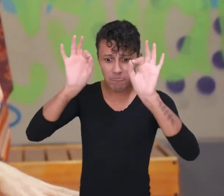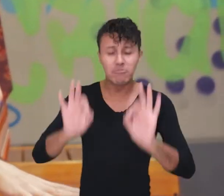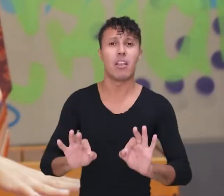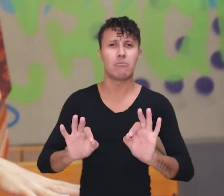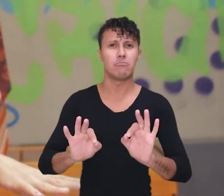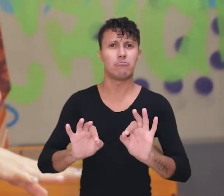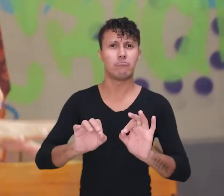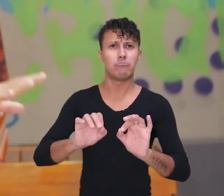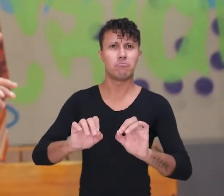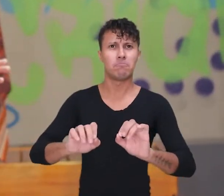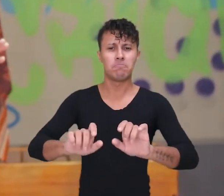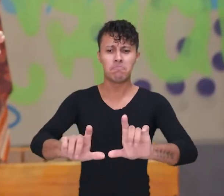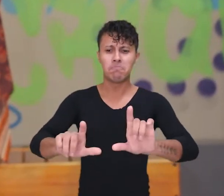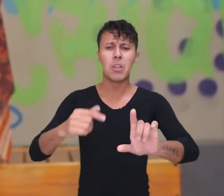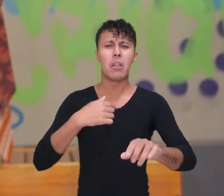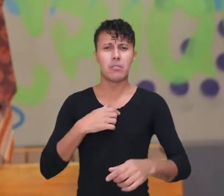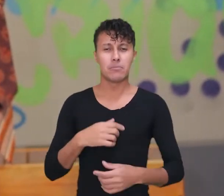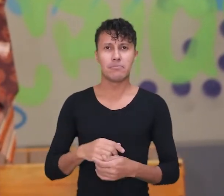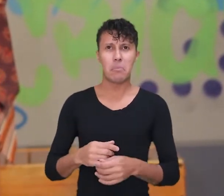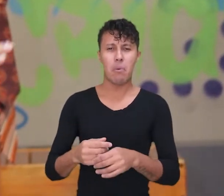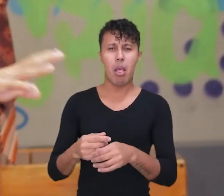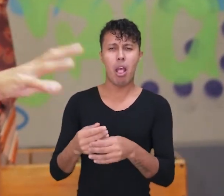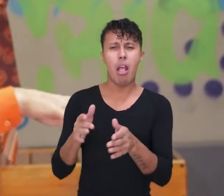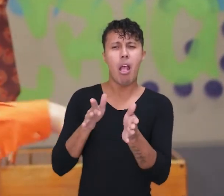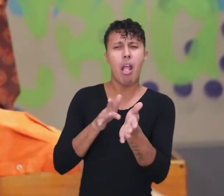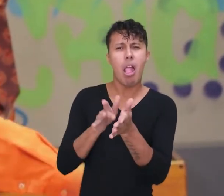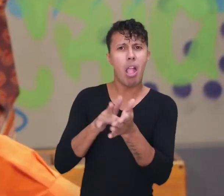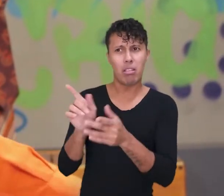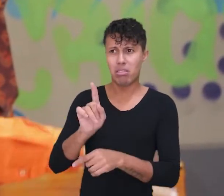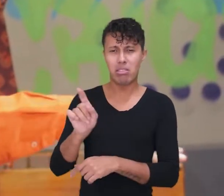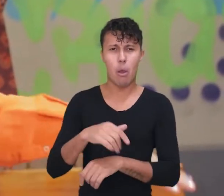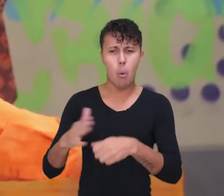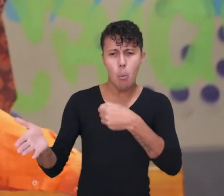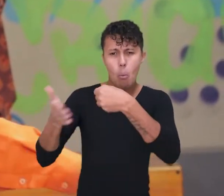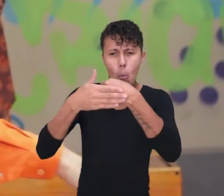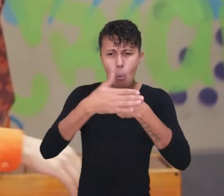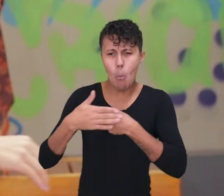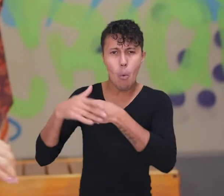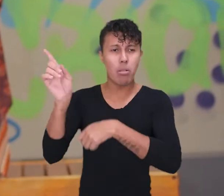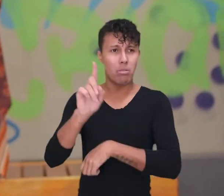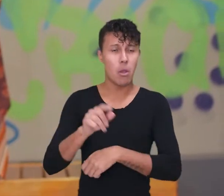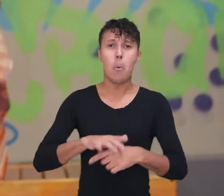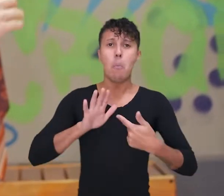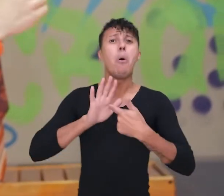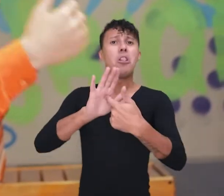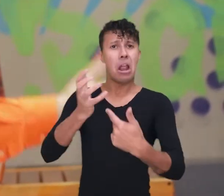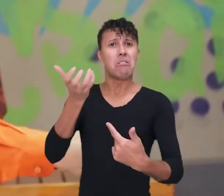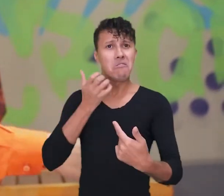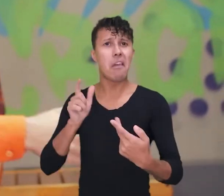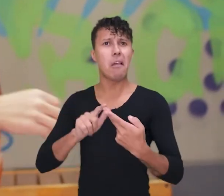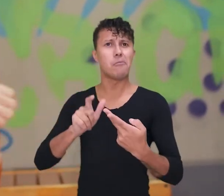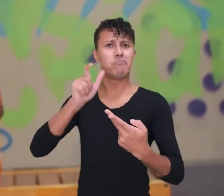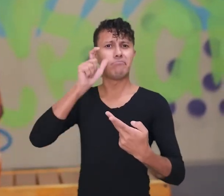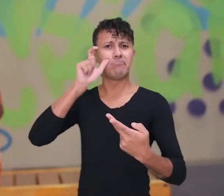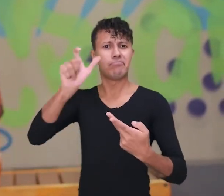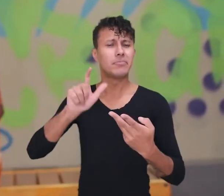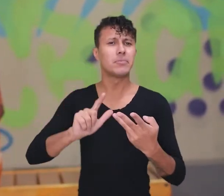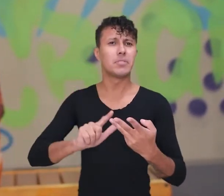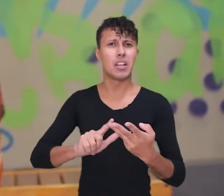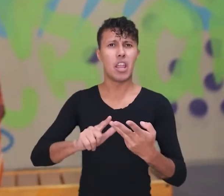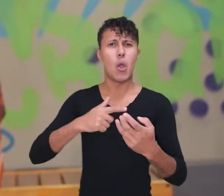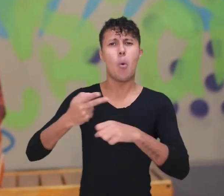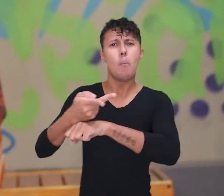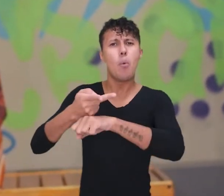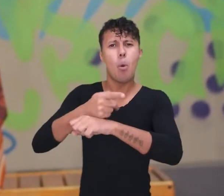dito, né? Mais do que deixar subentendido, deixar dito o que você está fazendo, deixar dito o que você quer, deixar dito o que